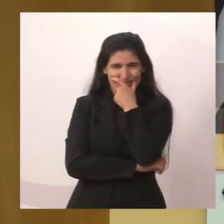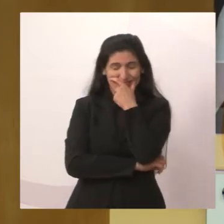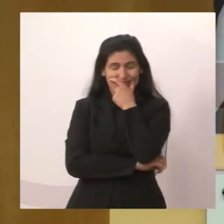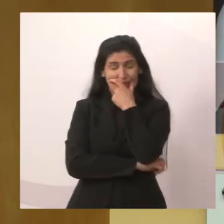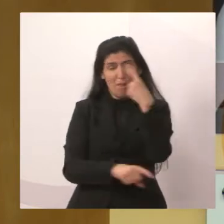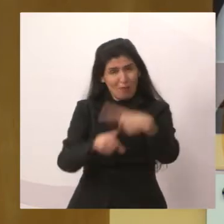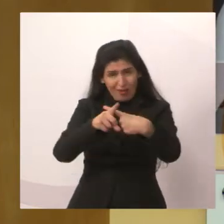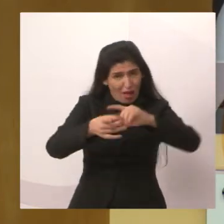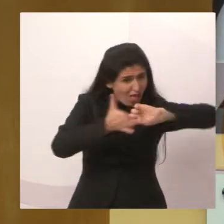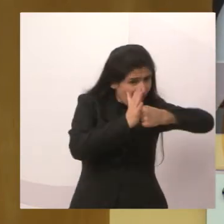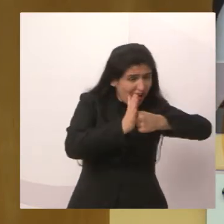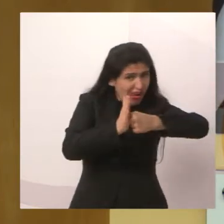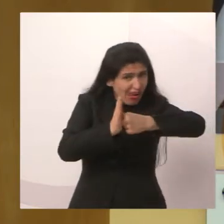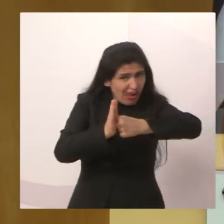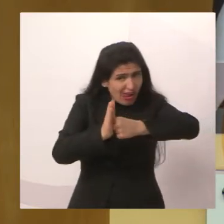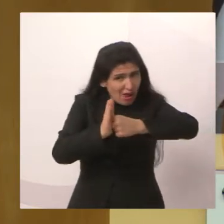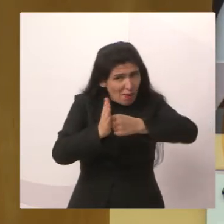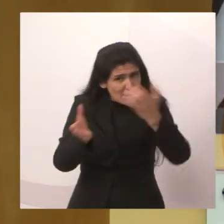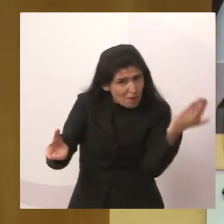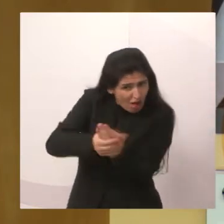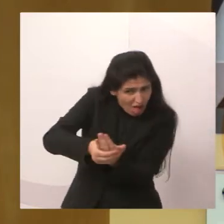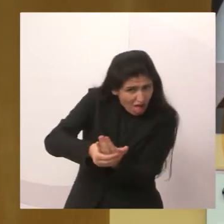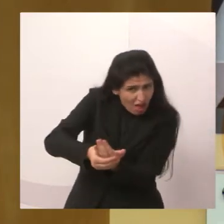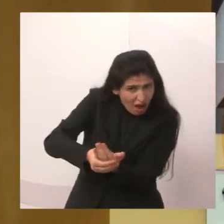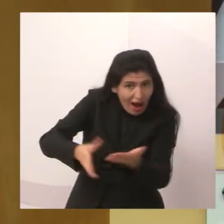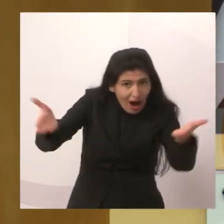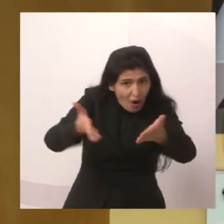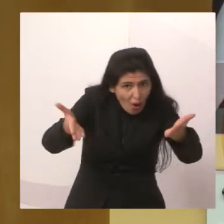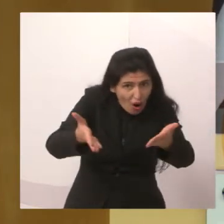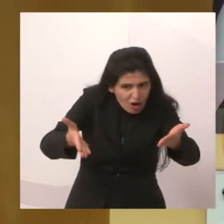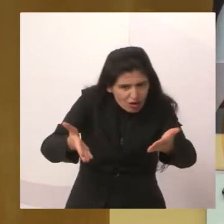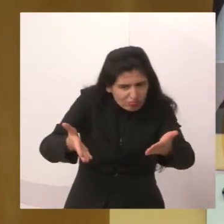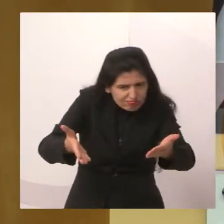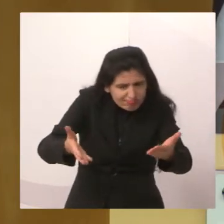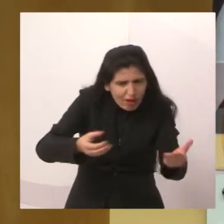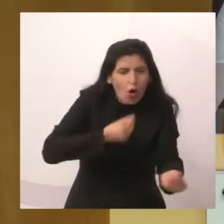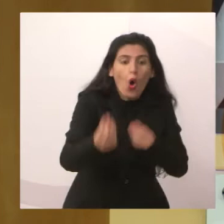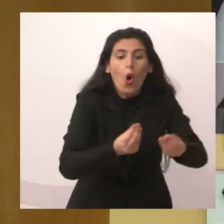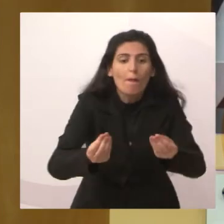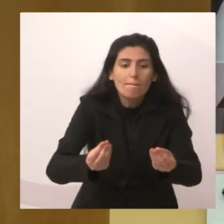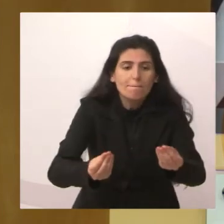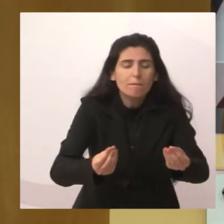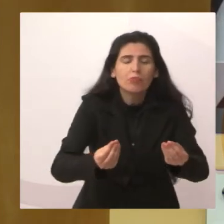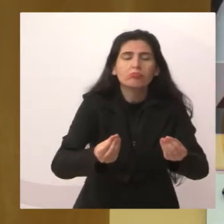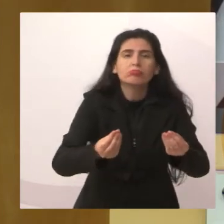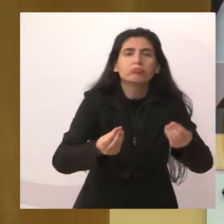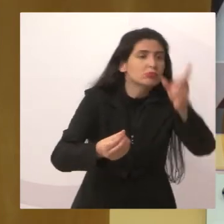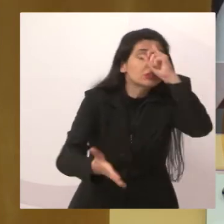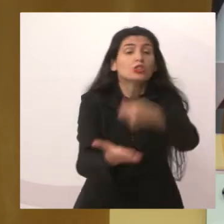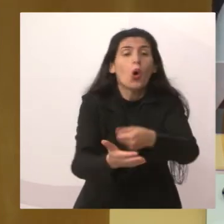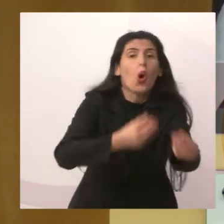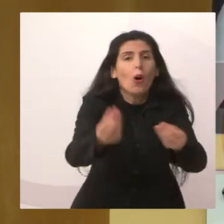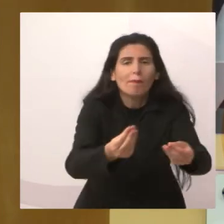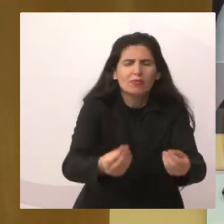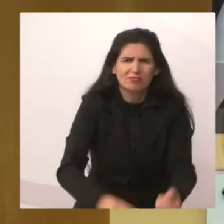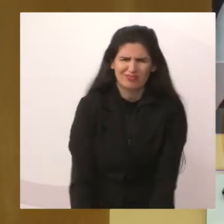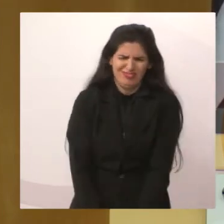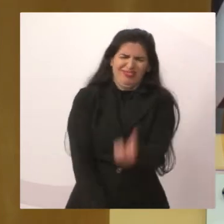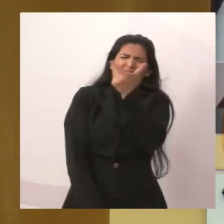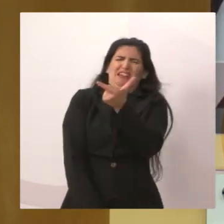Uma outra coisa também que eu quero deixar, fazendo aqui o cálculo, são 18 anos que se